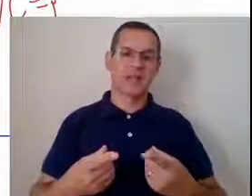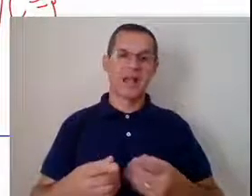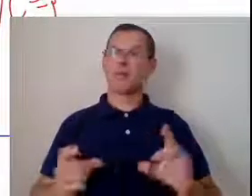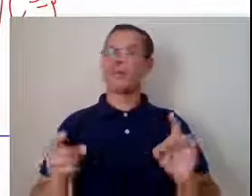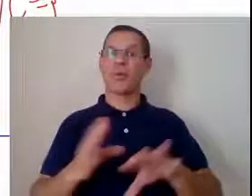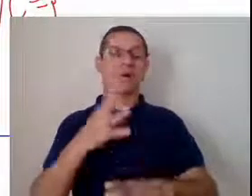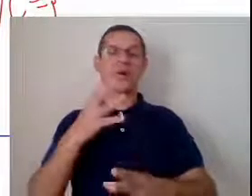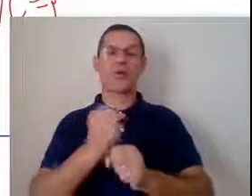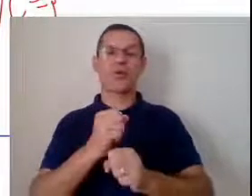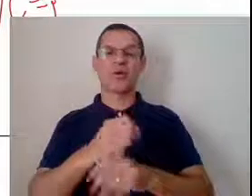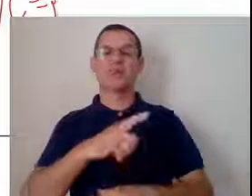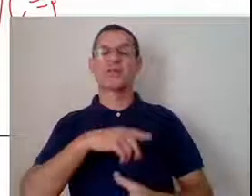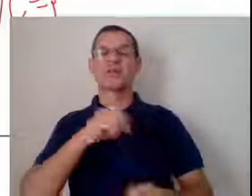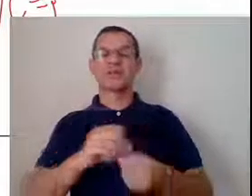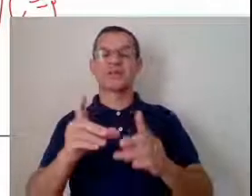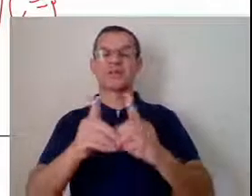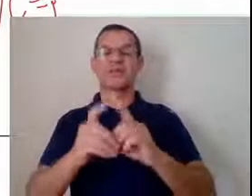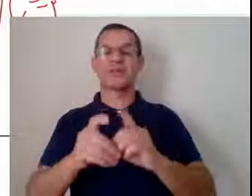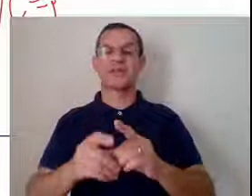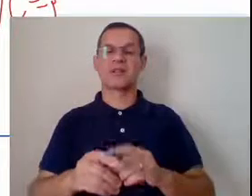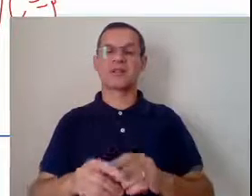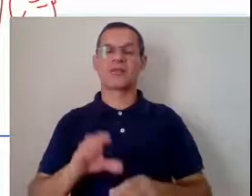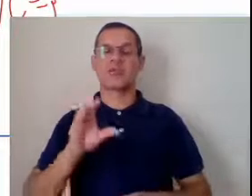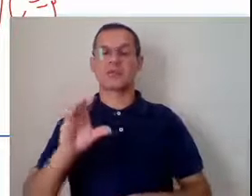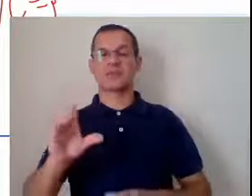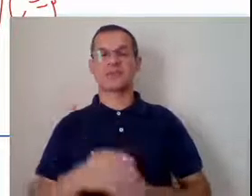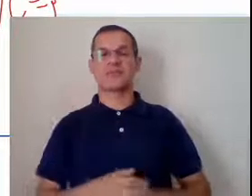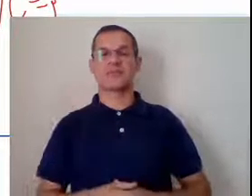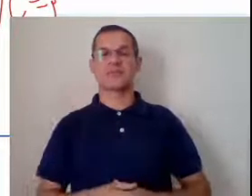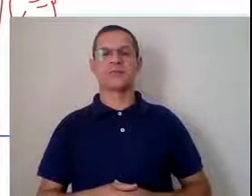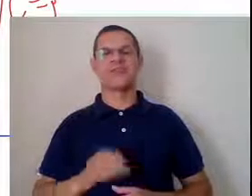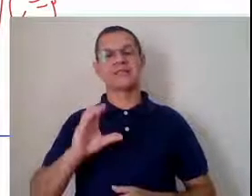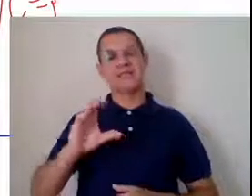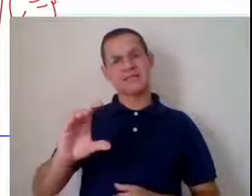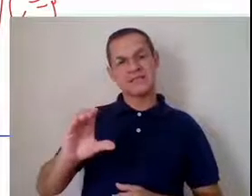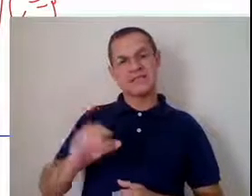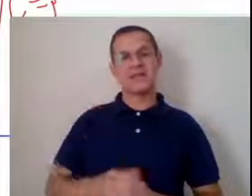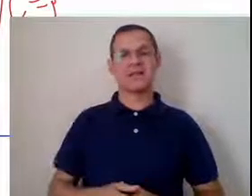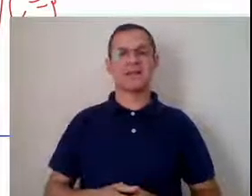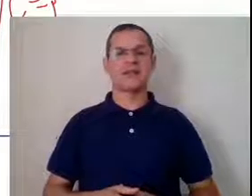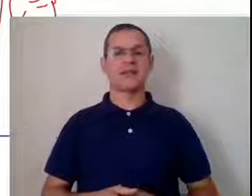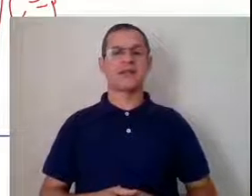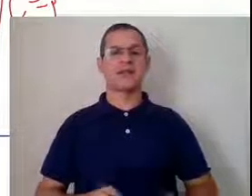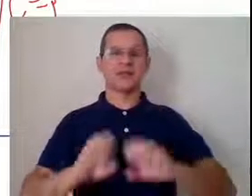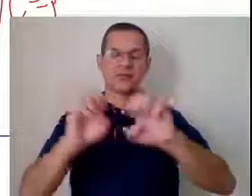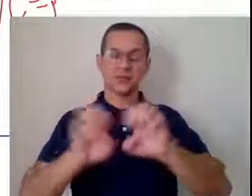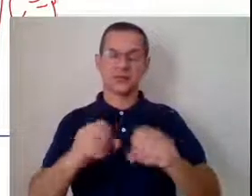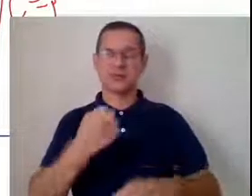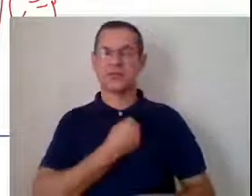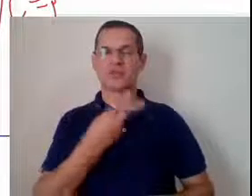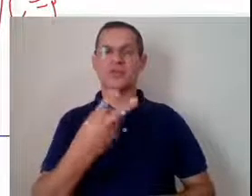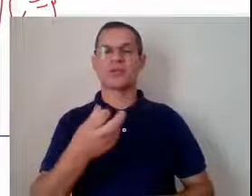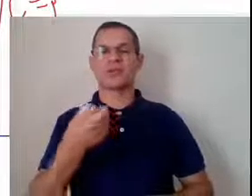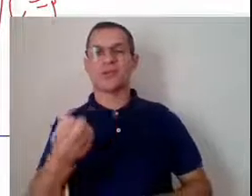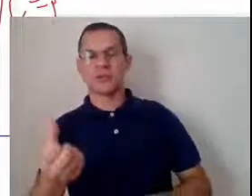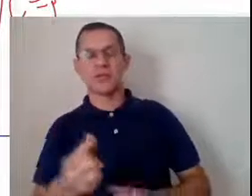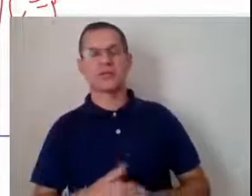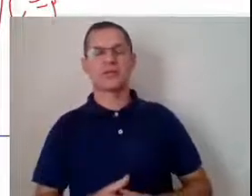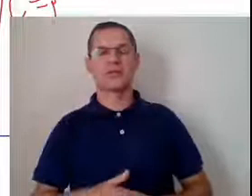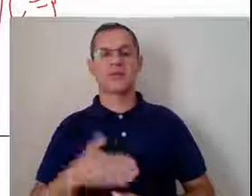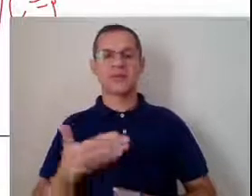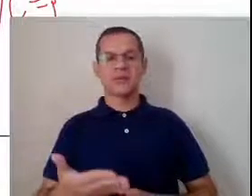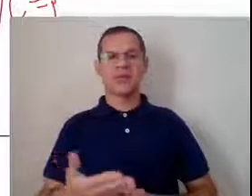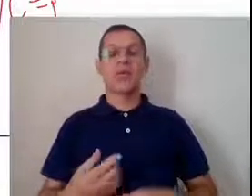minha conta ainda, eu tenho que fazer interseção com C. C é composto do número 2 e 6.